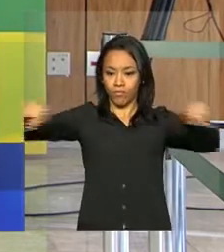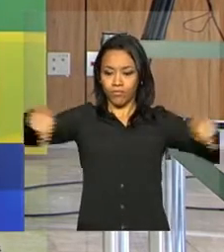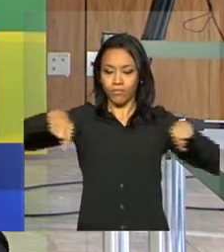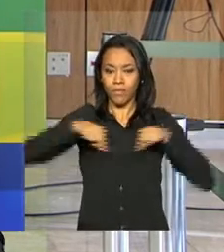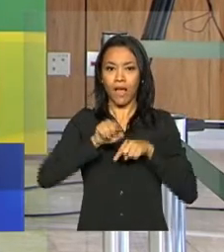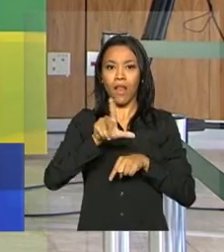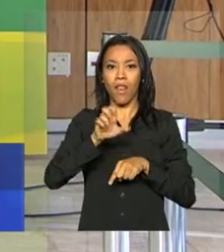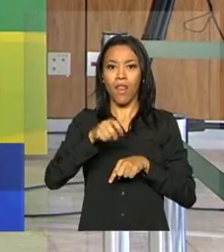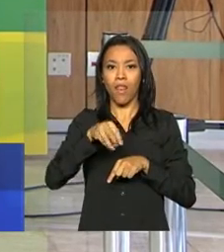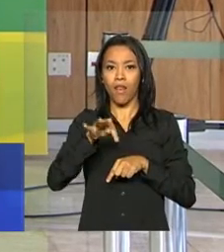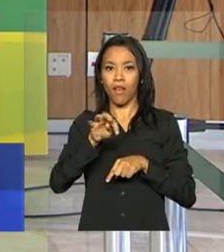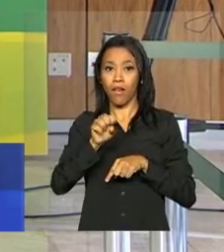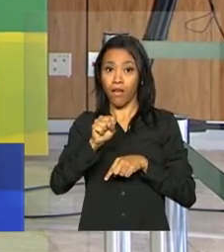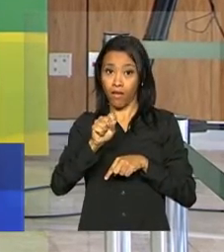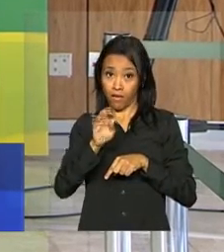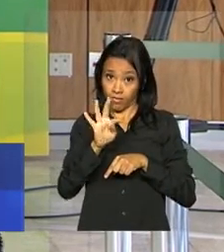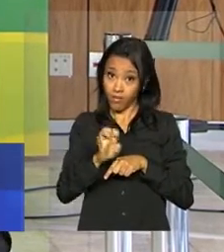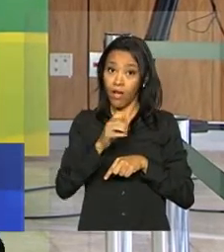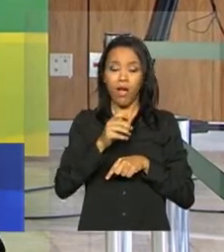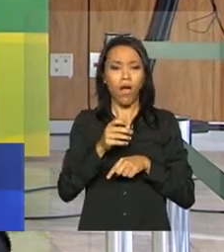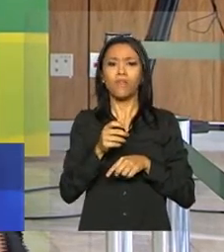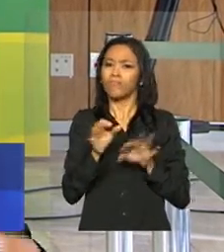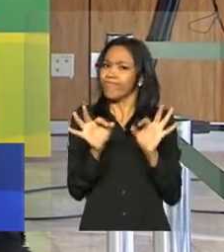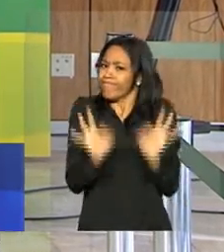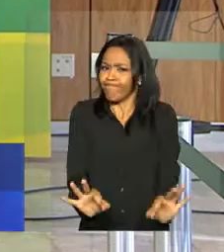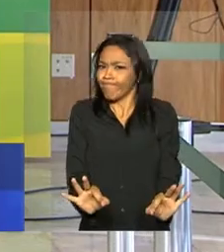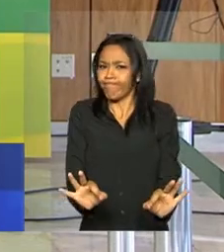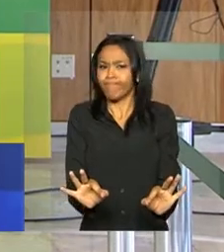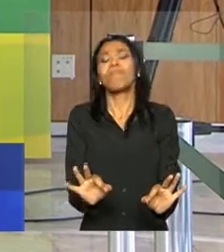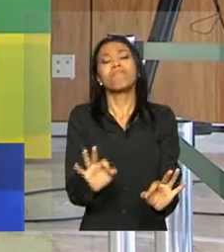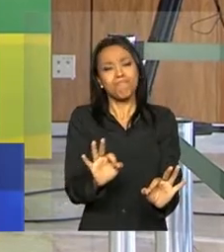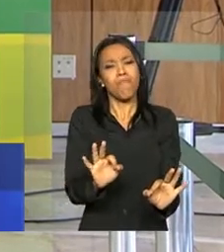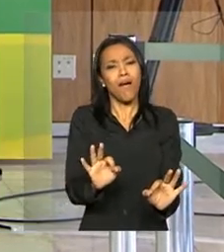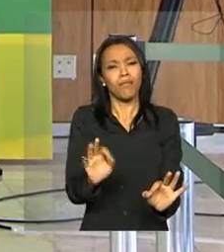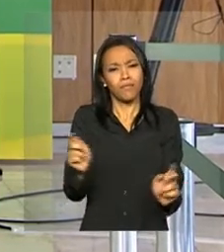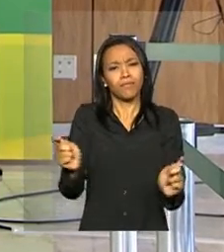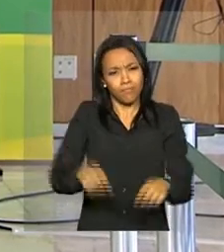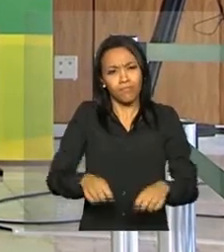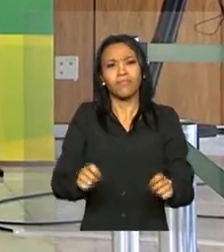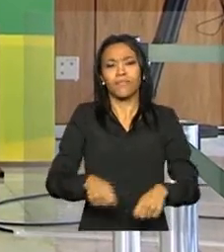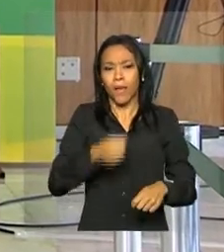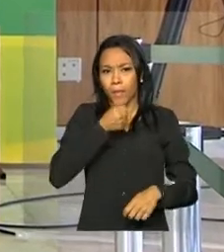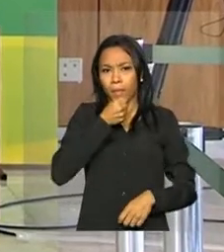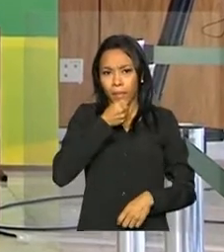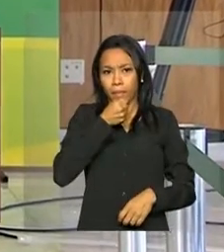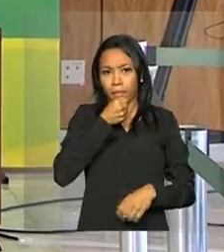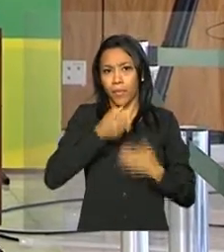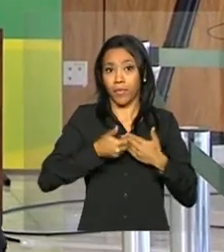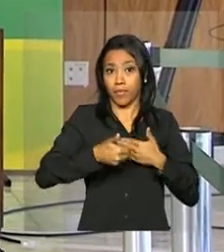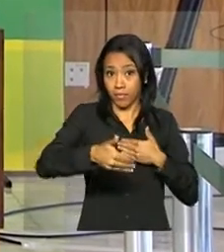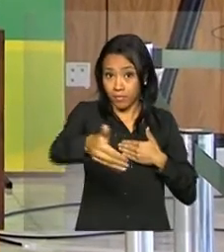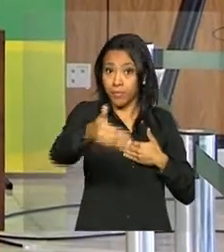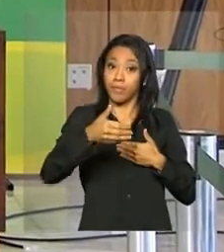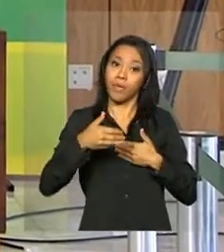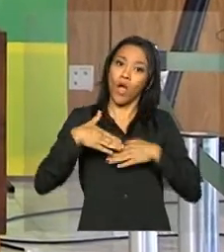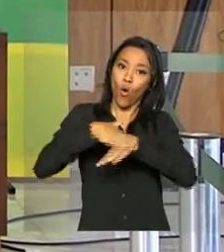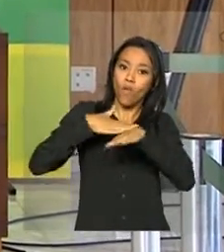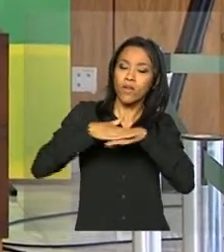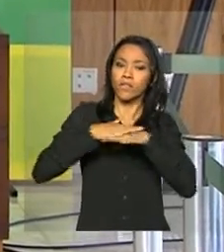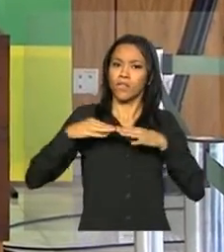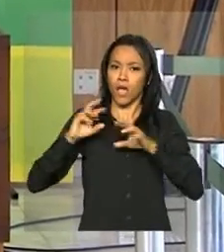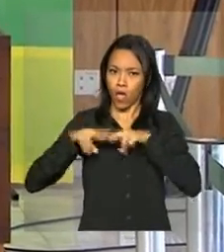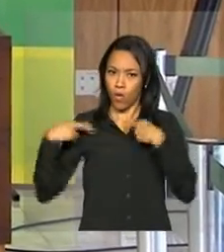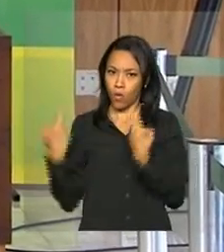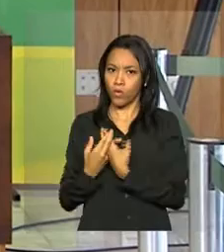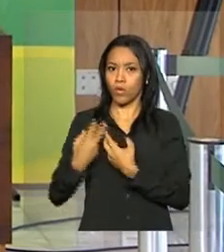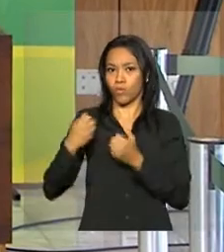planalto ainda não está confirmado mas existe sim a possibilidade do ministro marcelo castro conversar com a imprensa após esse encontro com